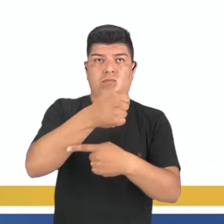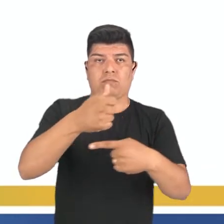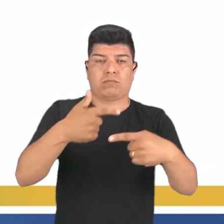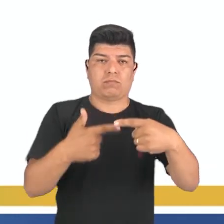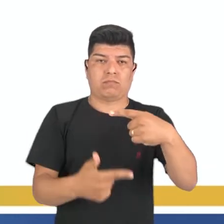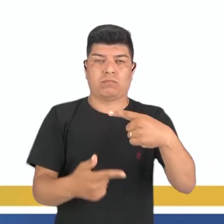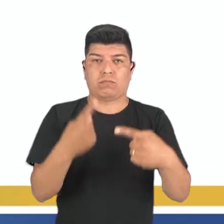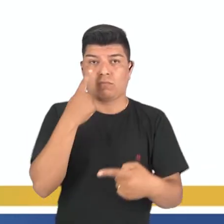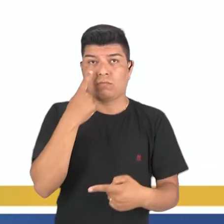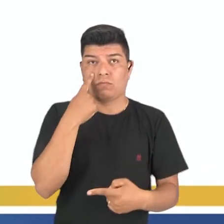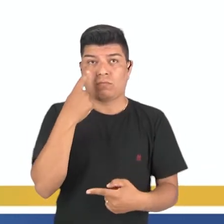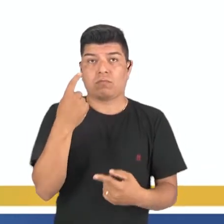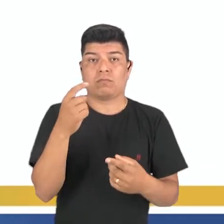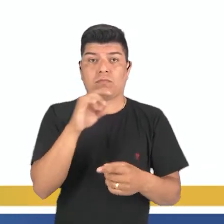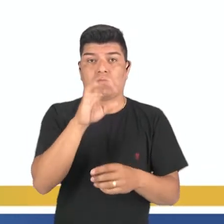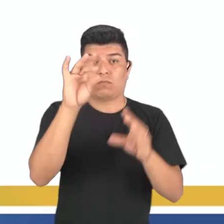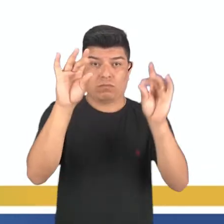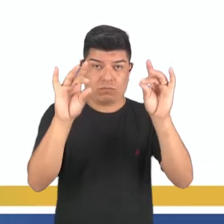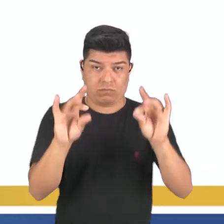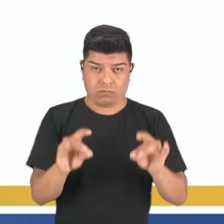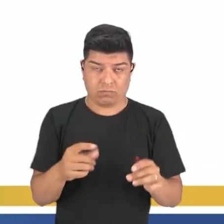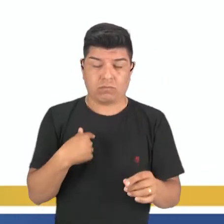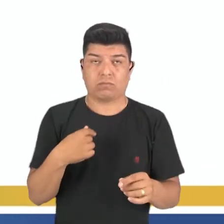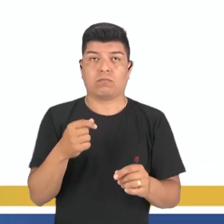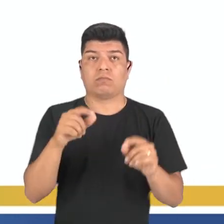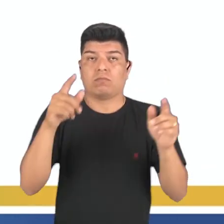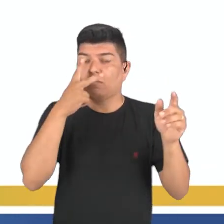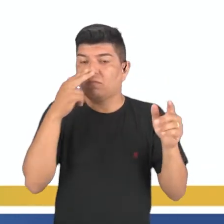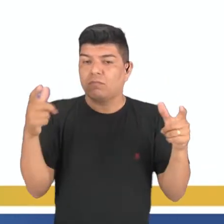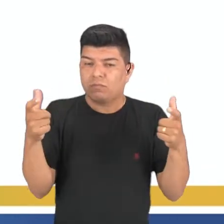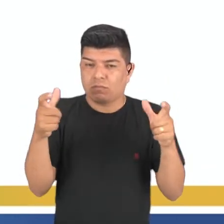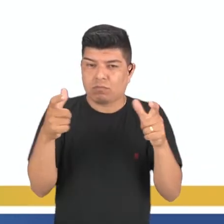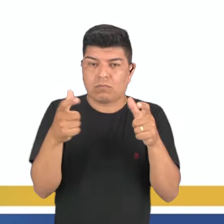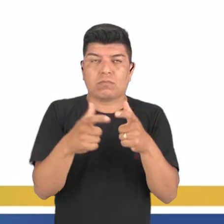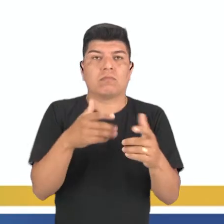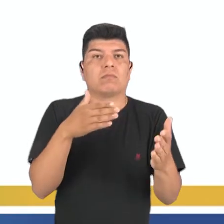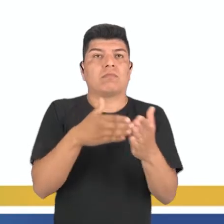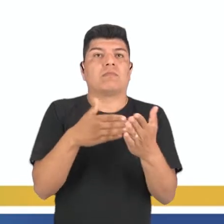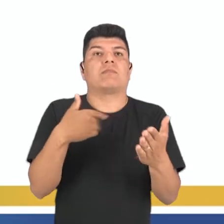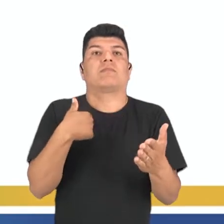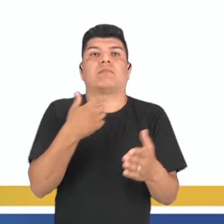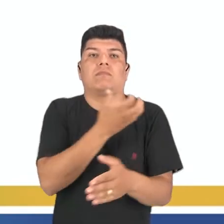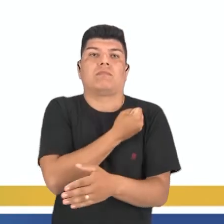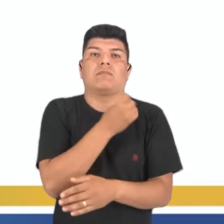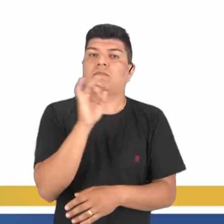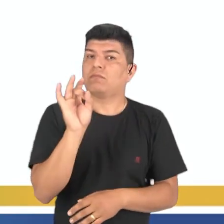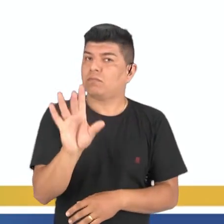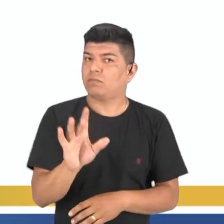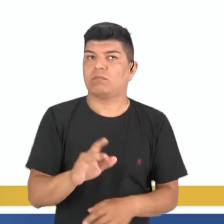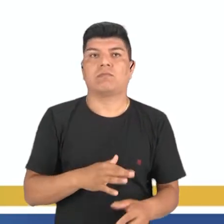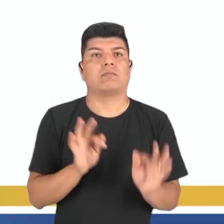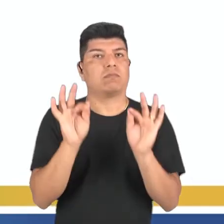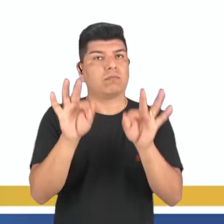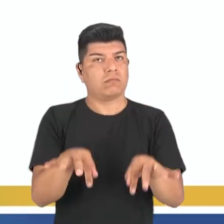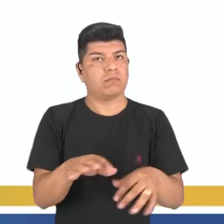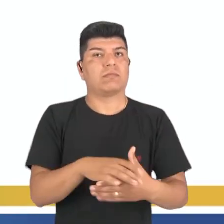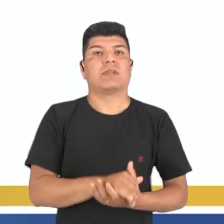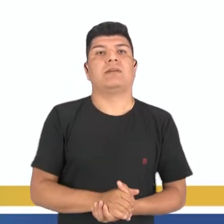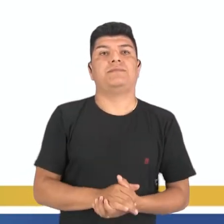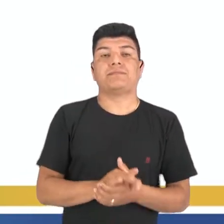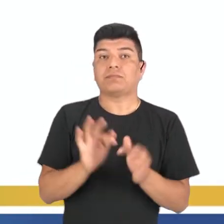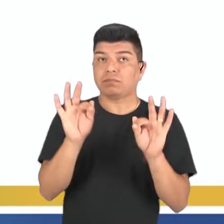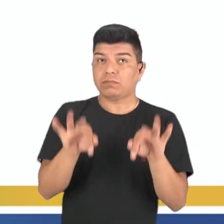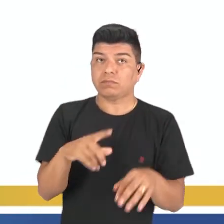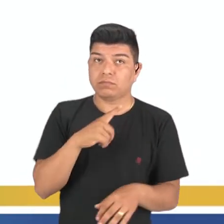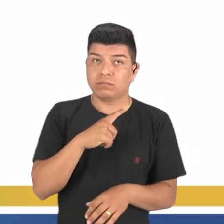está reparando aqui, a cada passo que eu faço, a minha expressão vai ficando menor, até que ela chega no número e finaliza. Então, por